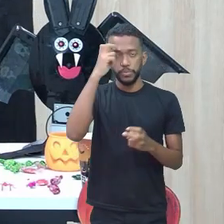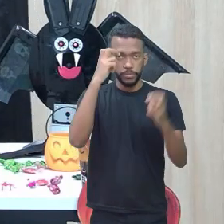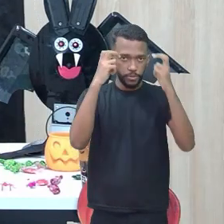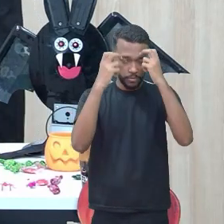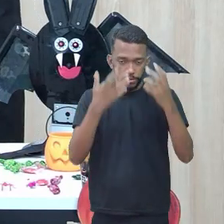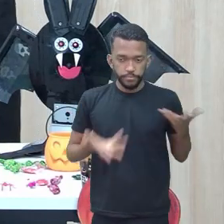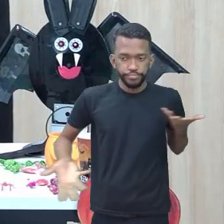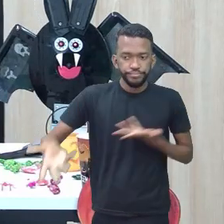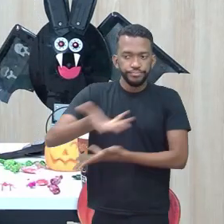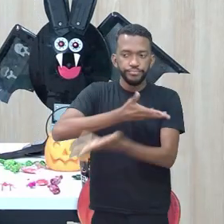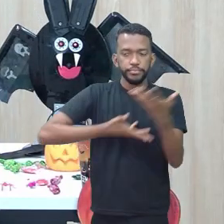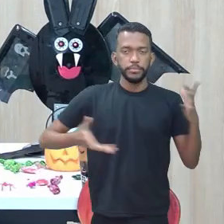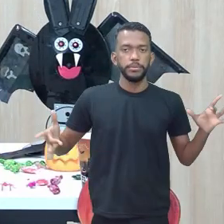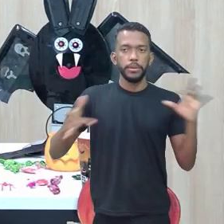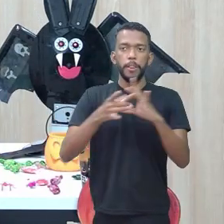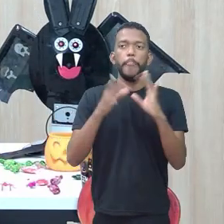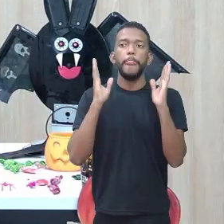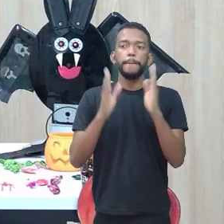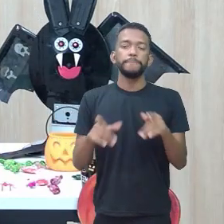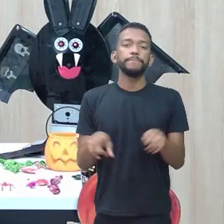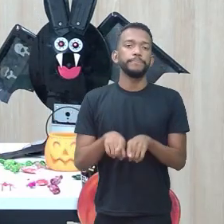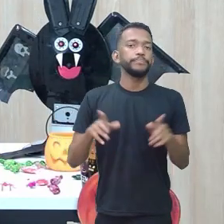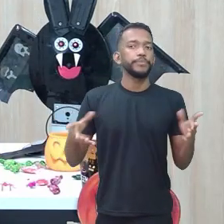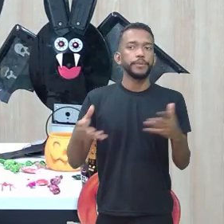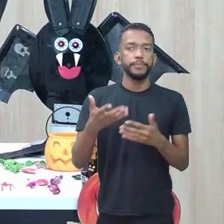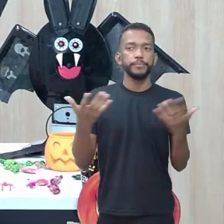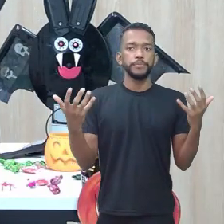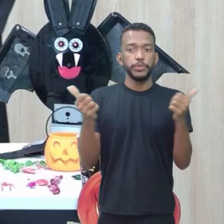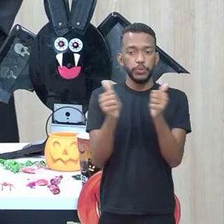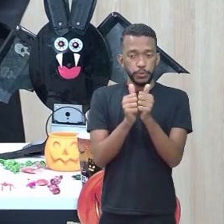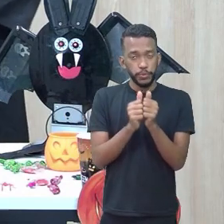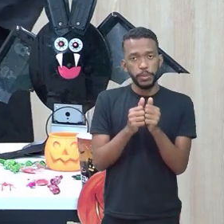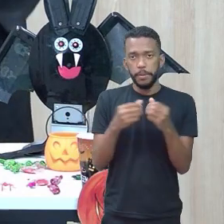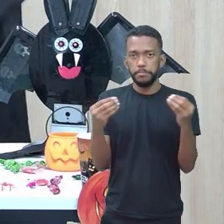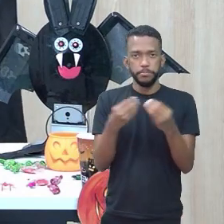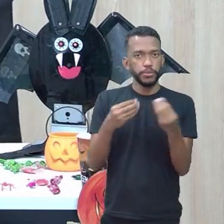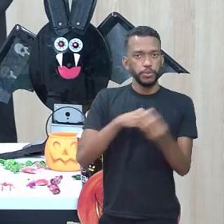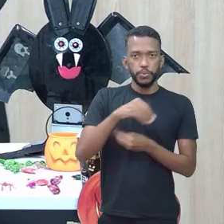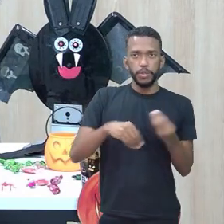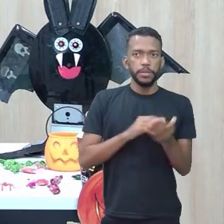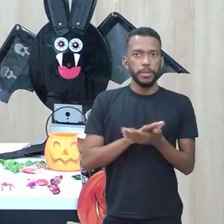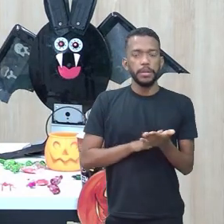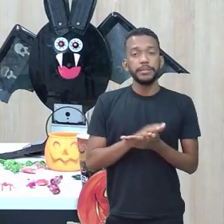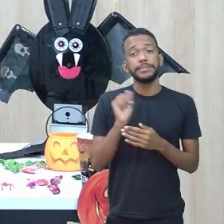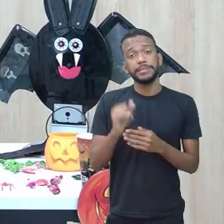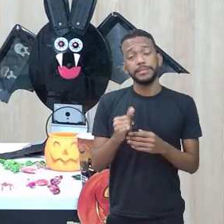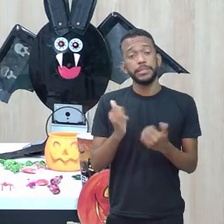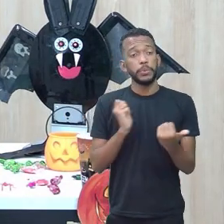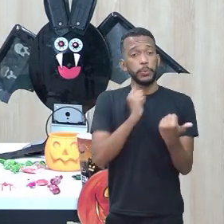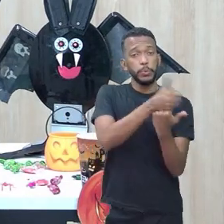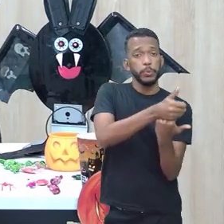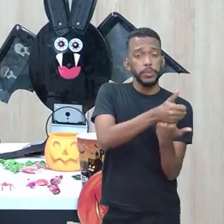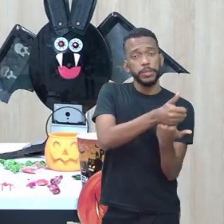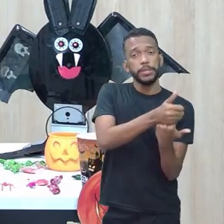culturas em contato, juntas, sem se misturar. Ou seja, em vez de ser aculturação, seria ideal ser